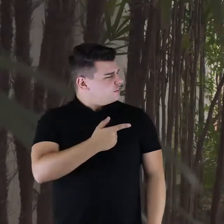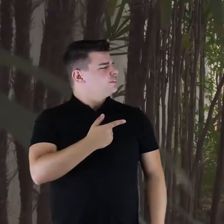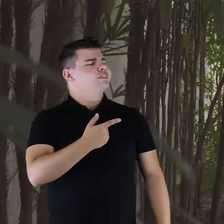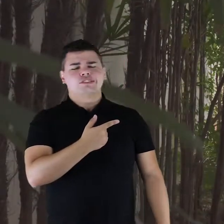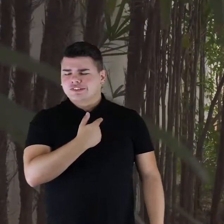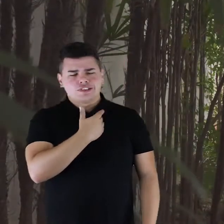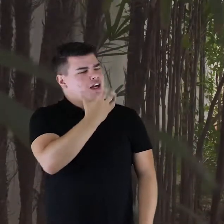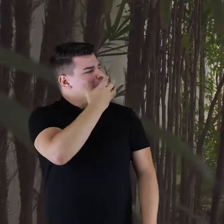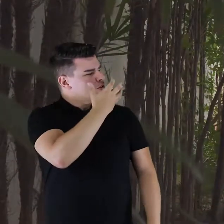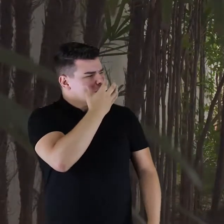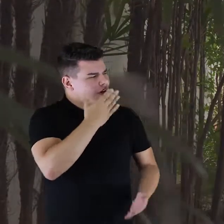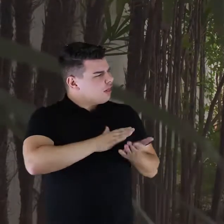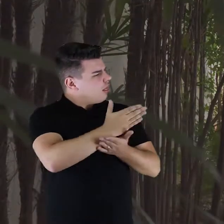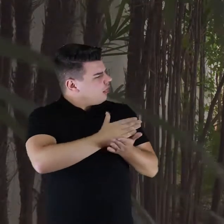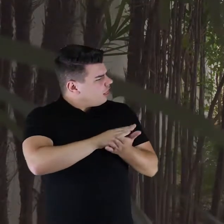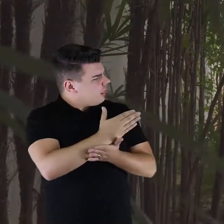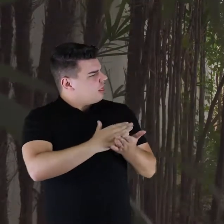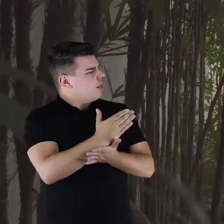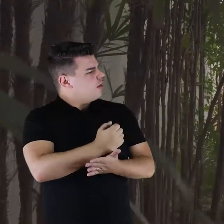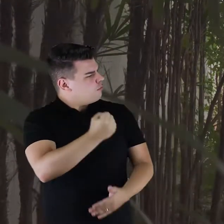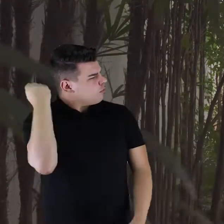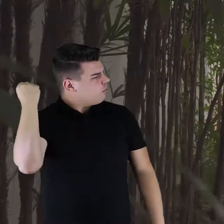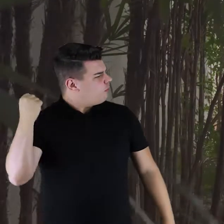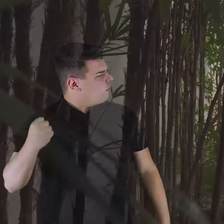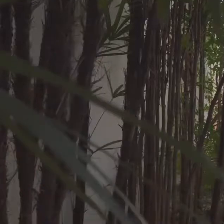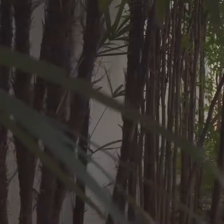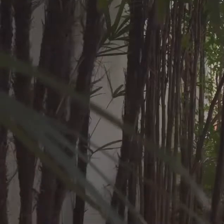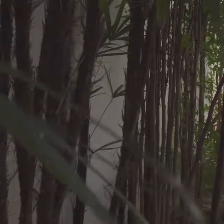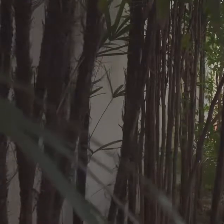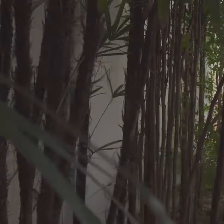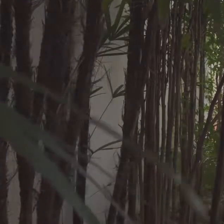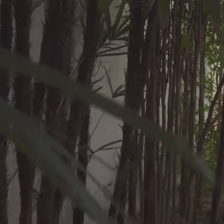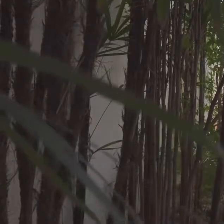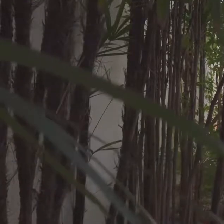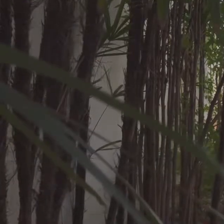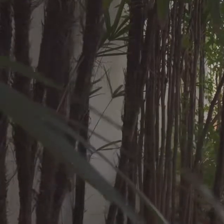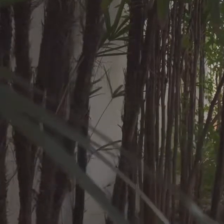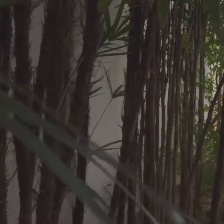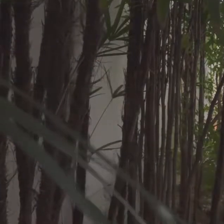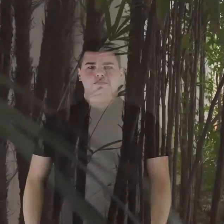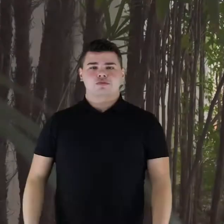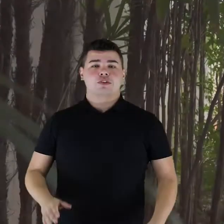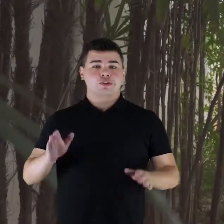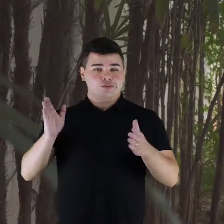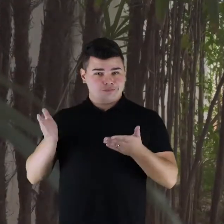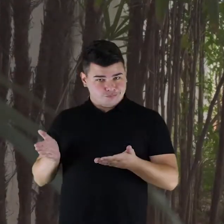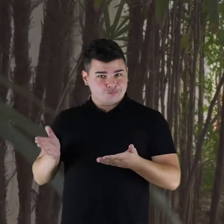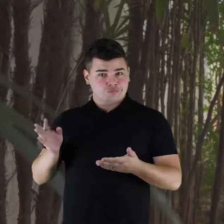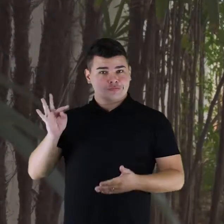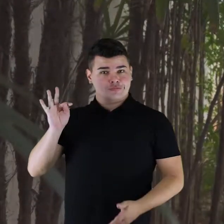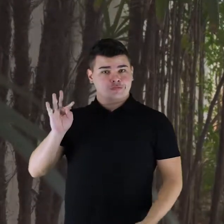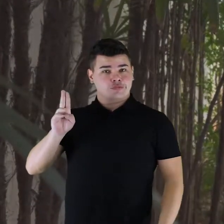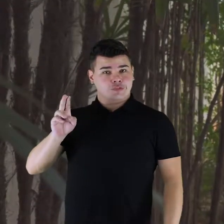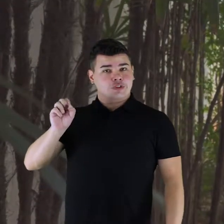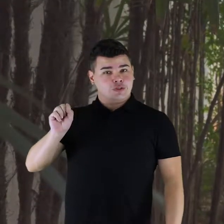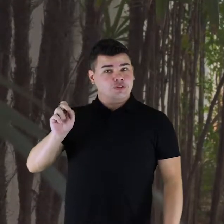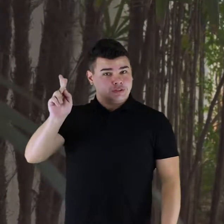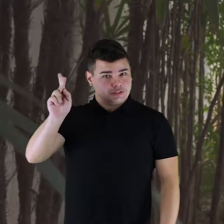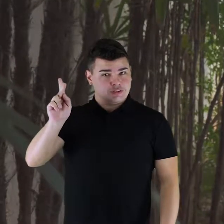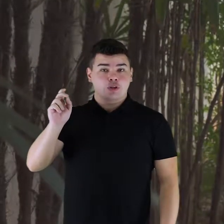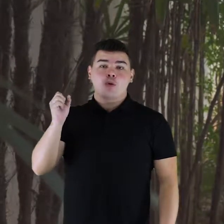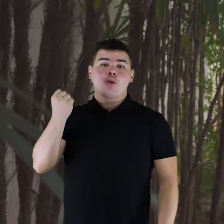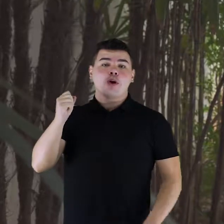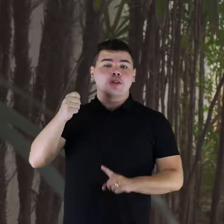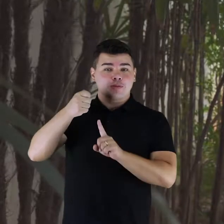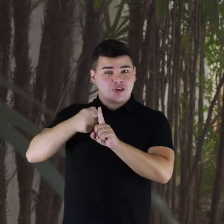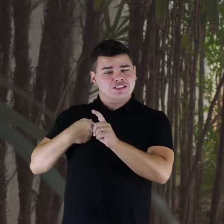Sentado, Aruan observa Tusk voltar correndo. Ele observa o cão mexer em algo. O Tusk, ele está há